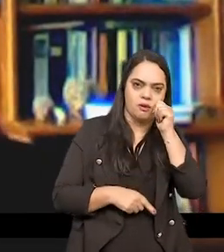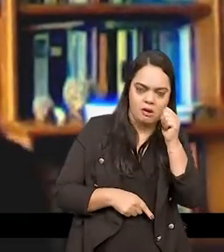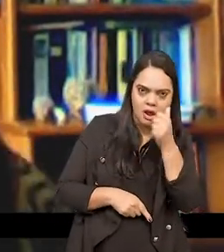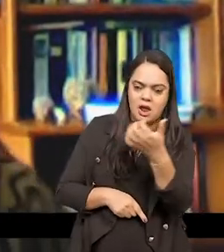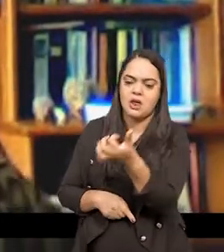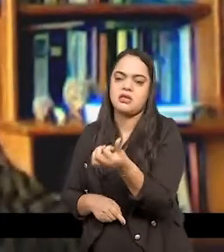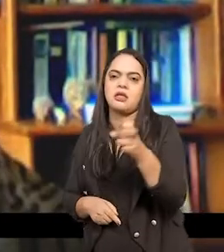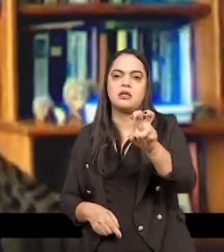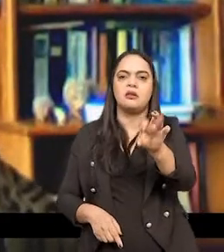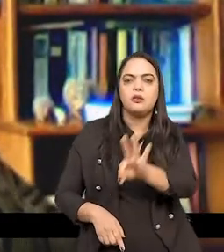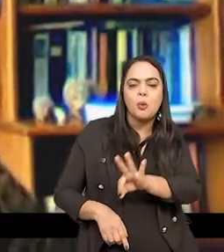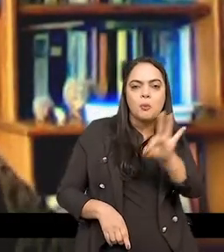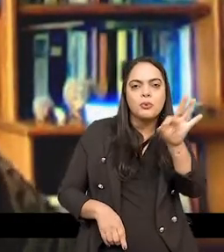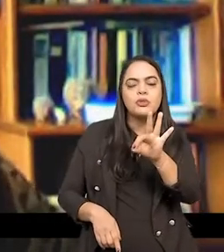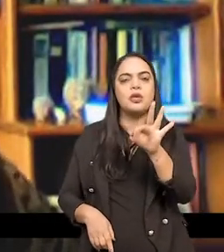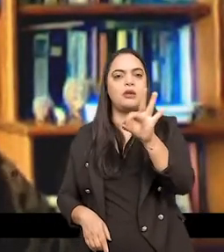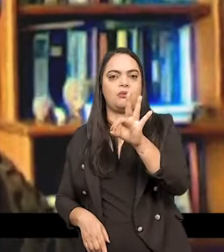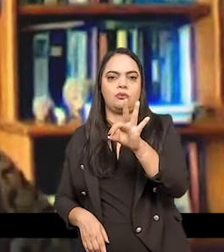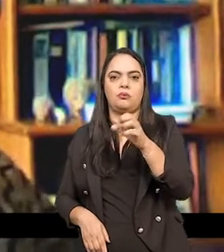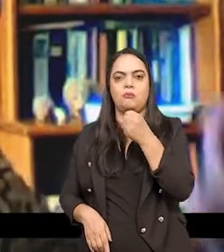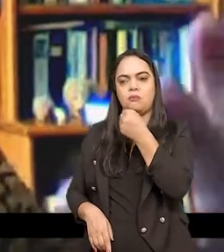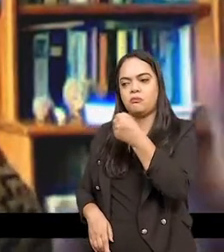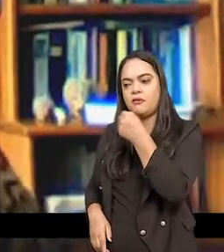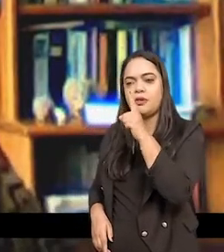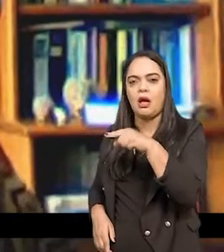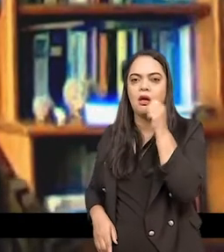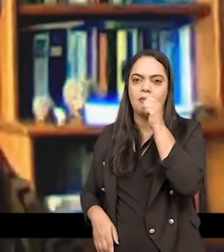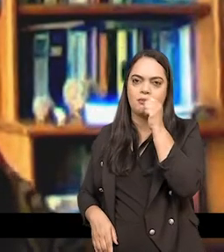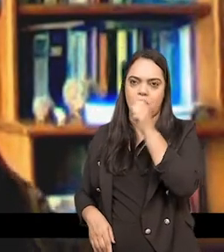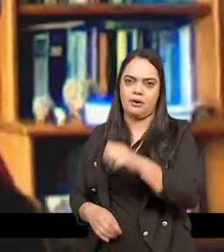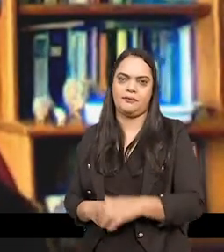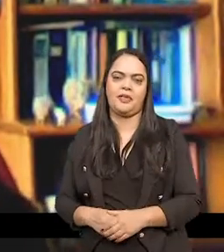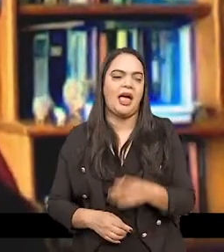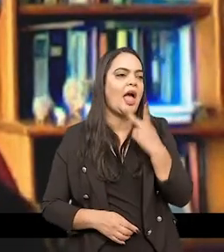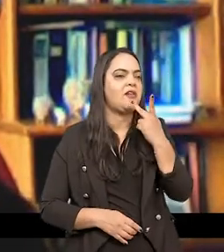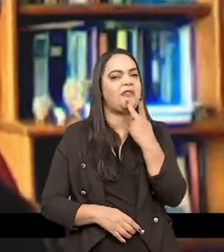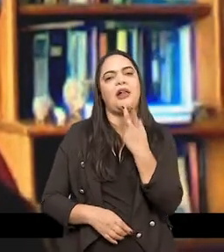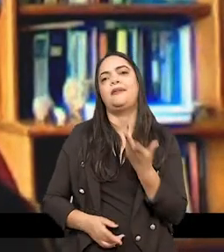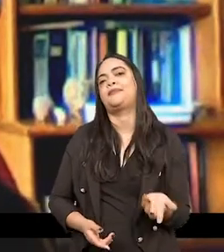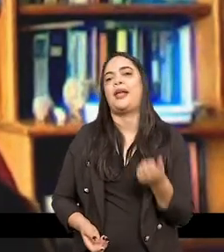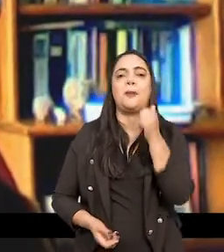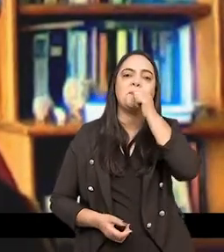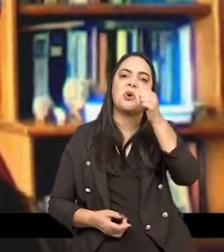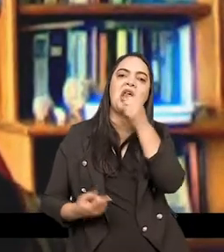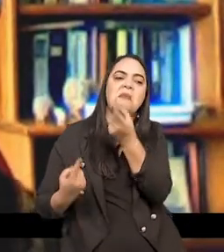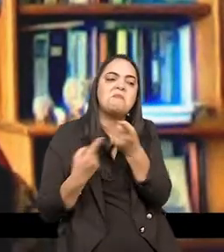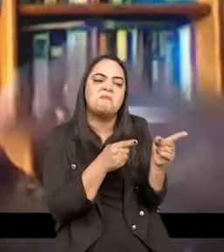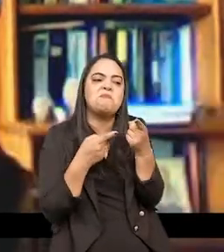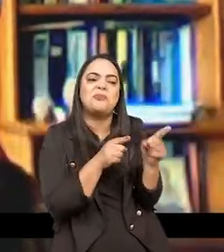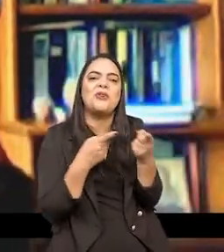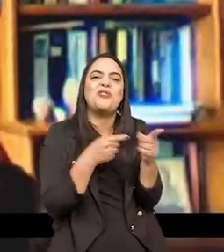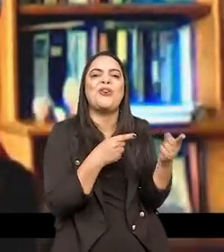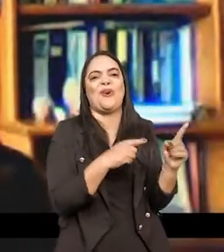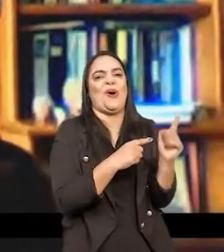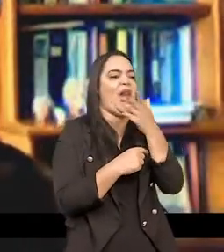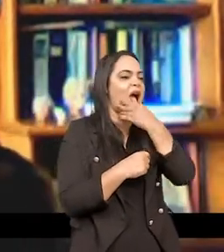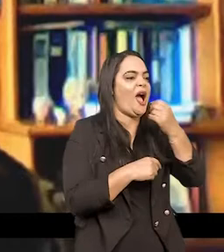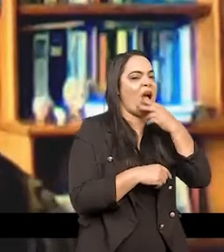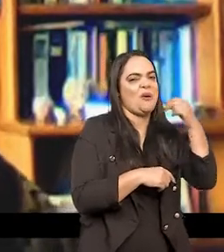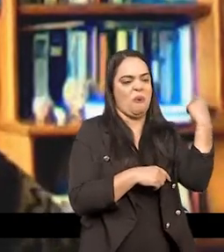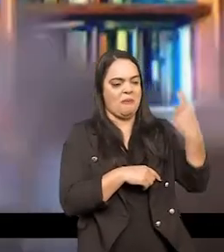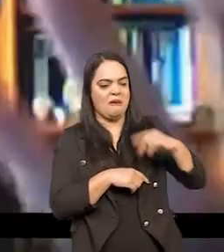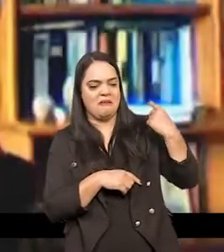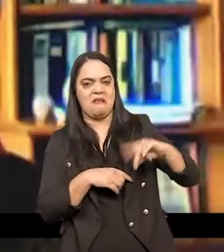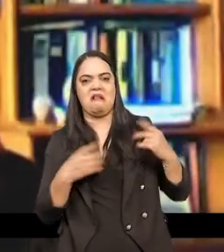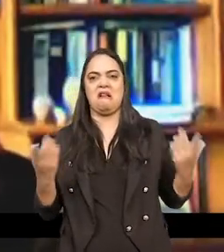65% das pesquisadas eram mulheres, a mulher provocou o homem, ela estava de saia curta,